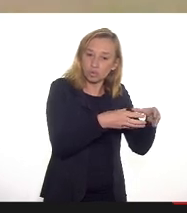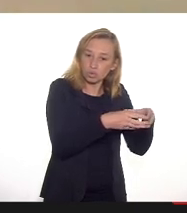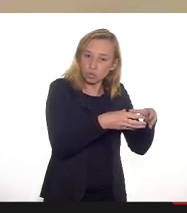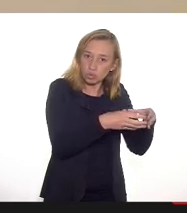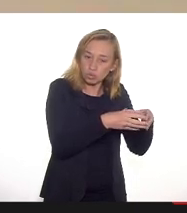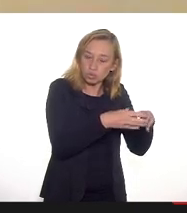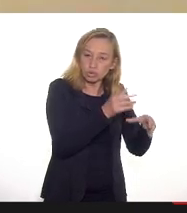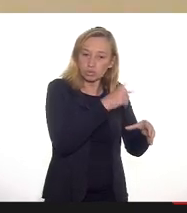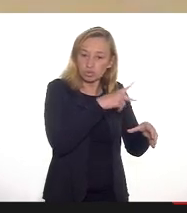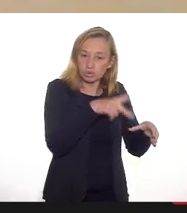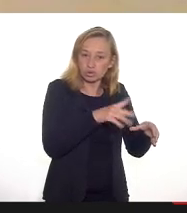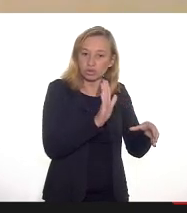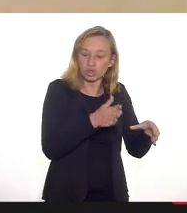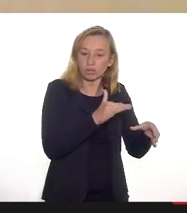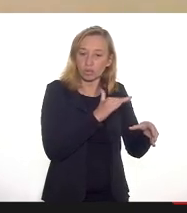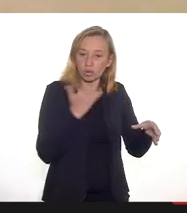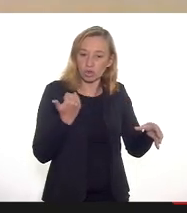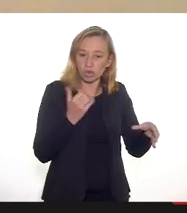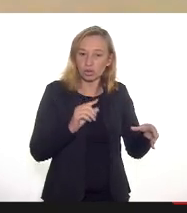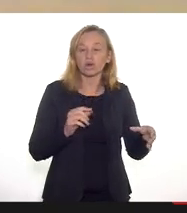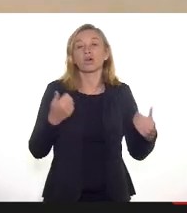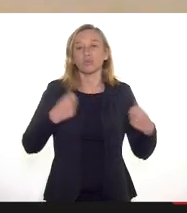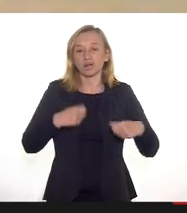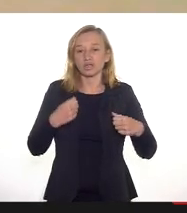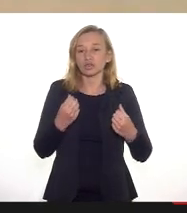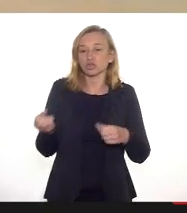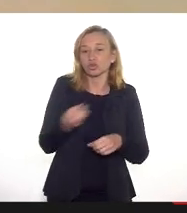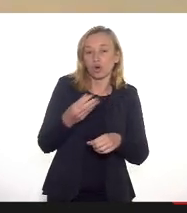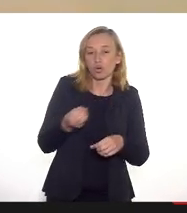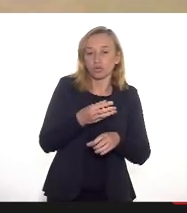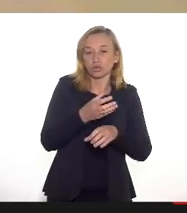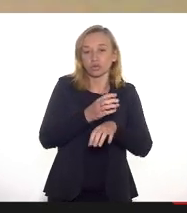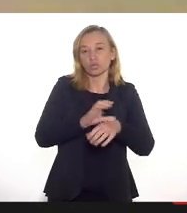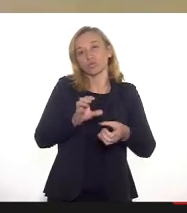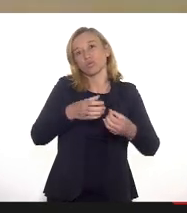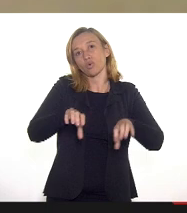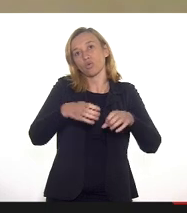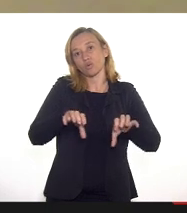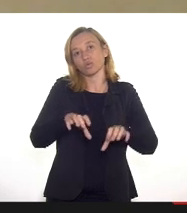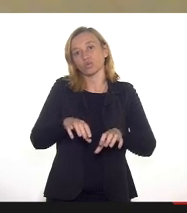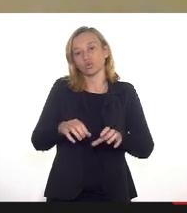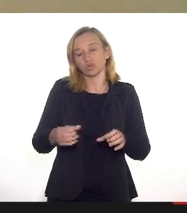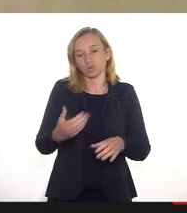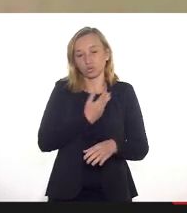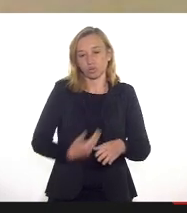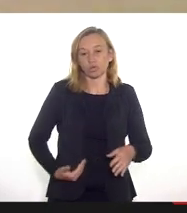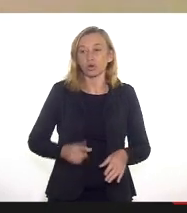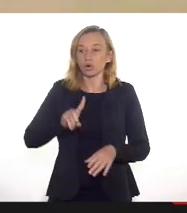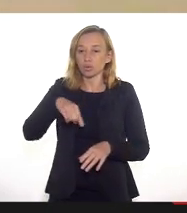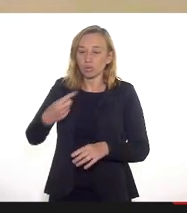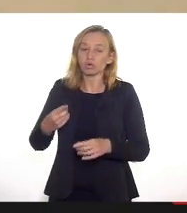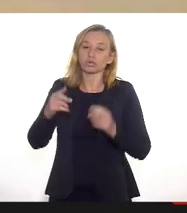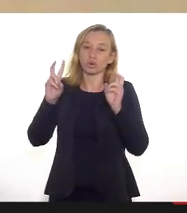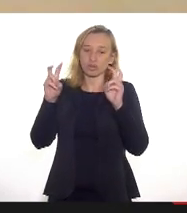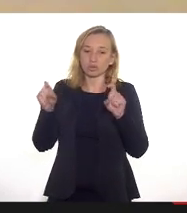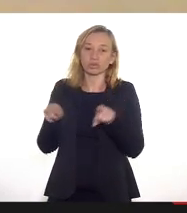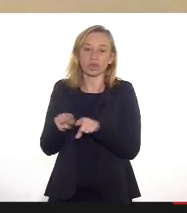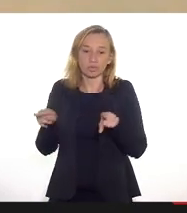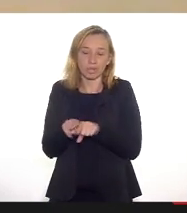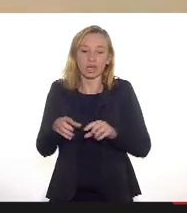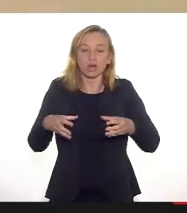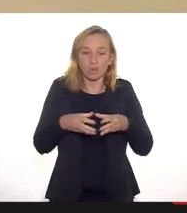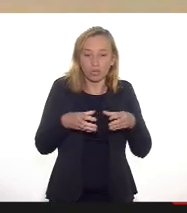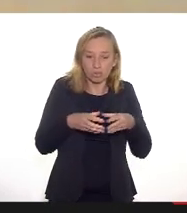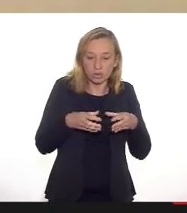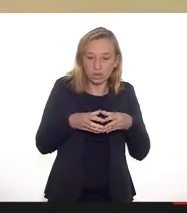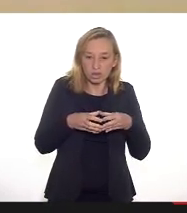uma outra quantidade faleceu, precisamos de novos concursos públicos. E uma outra questão também que a comunidade, estou tentando